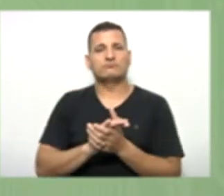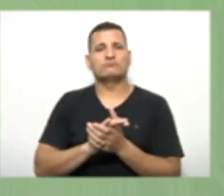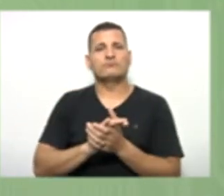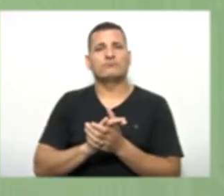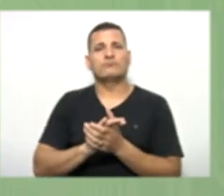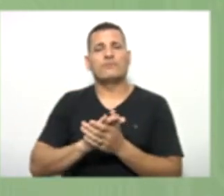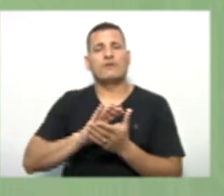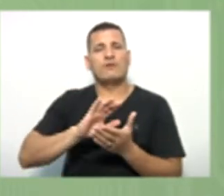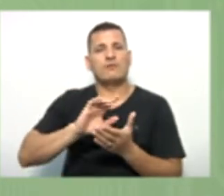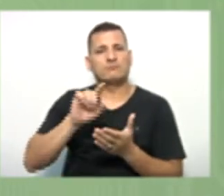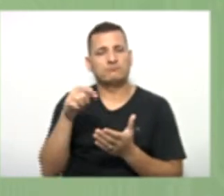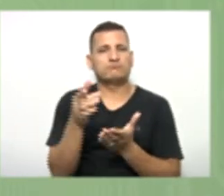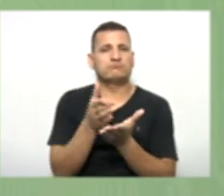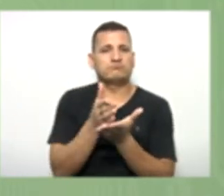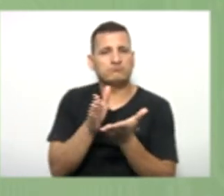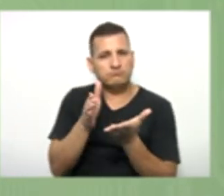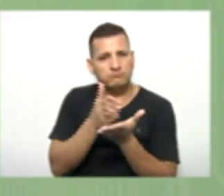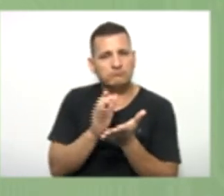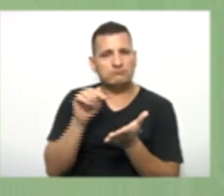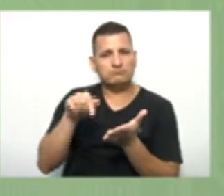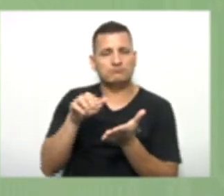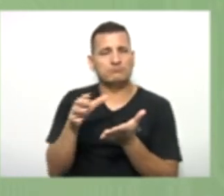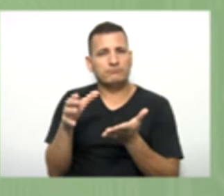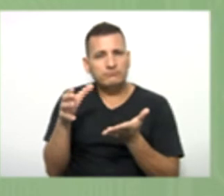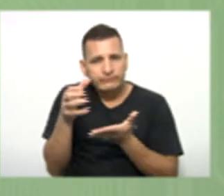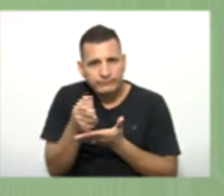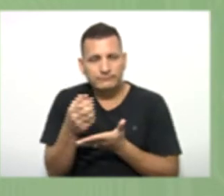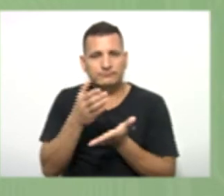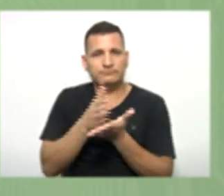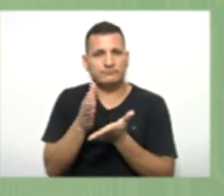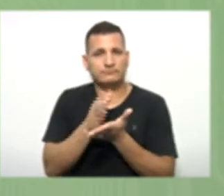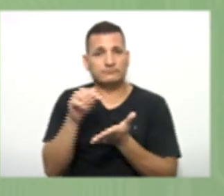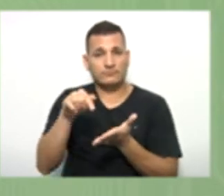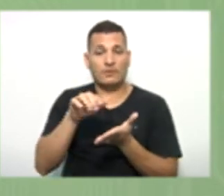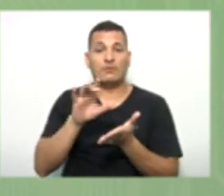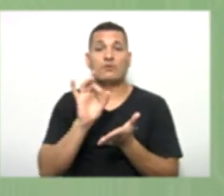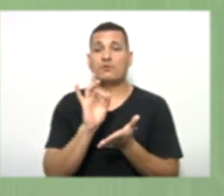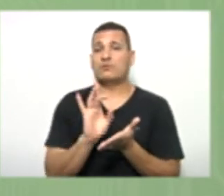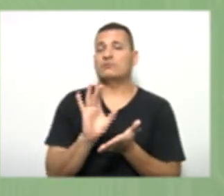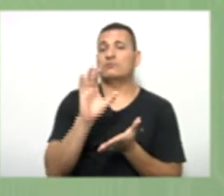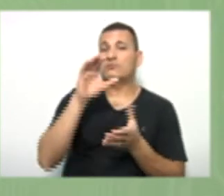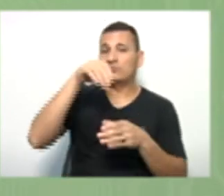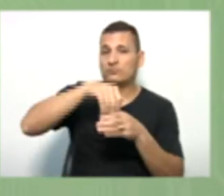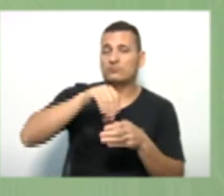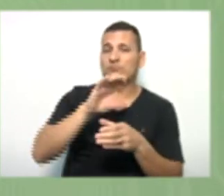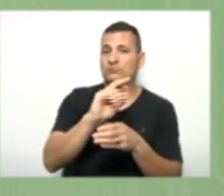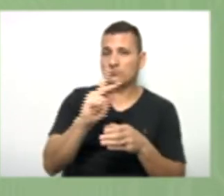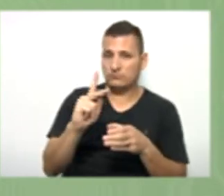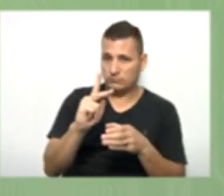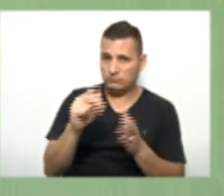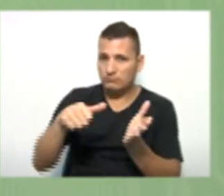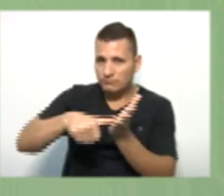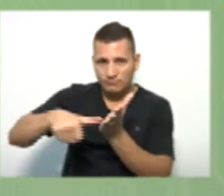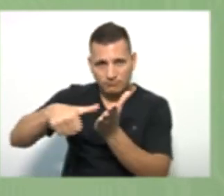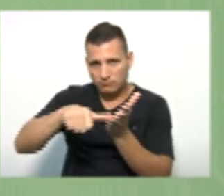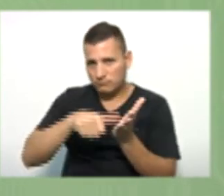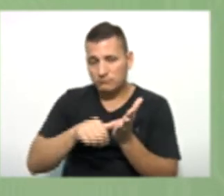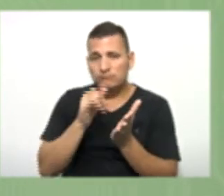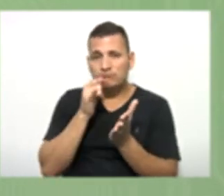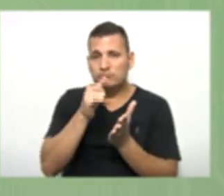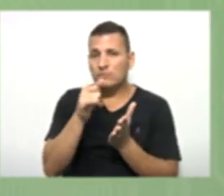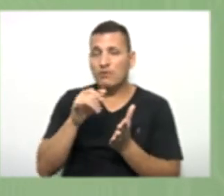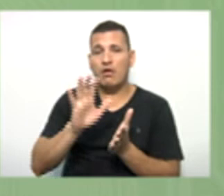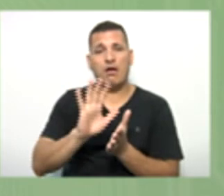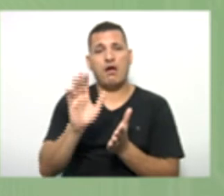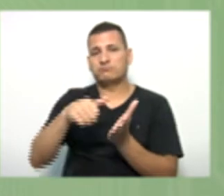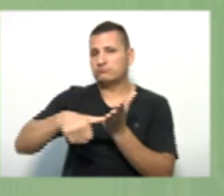a sobra, ela existe somente no ato cooperativo. No ato não cooperativo, nós chamamos